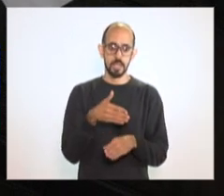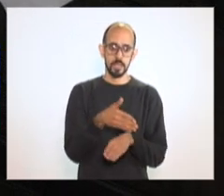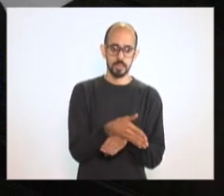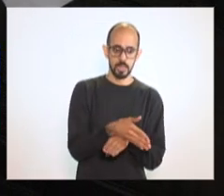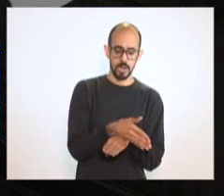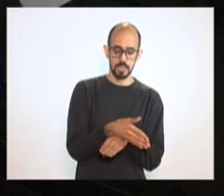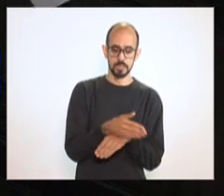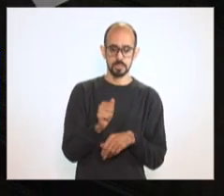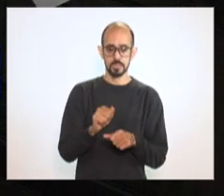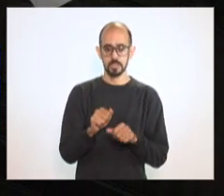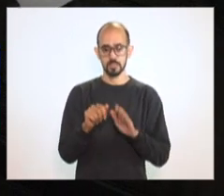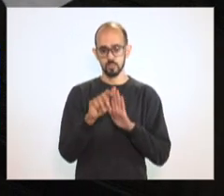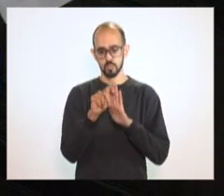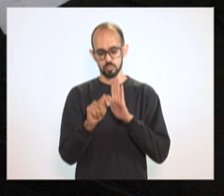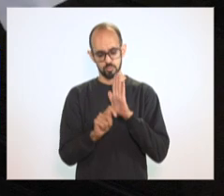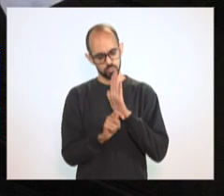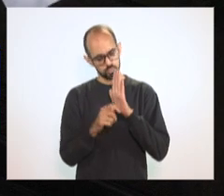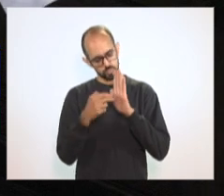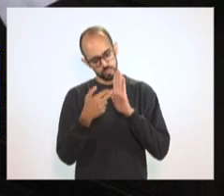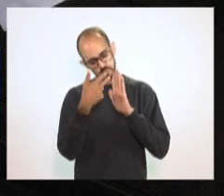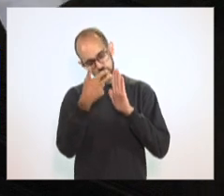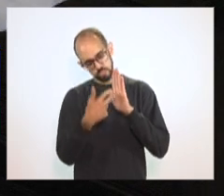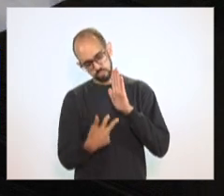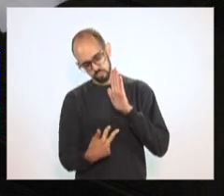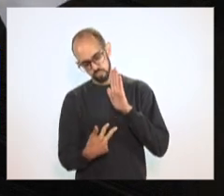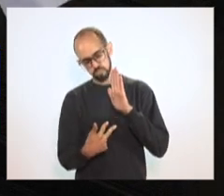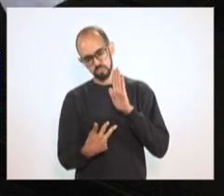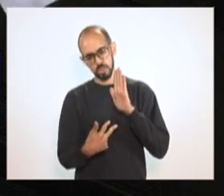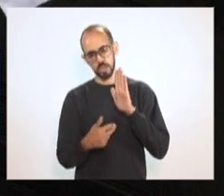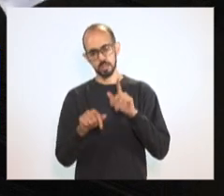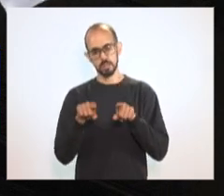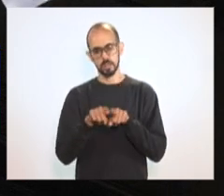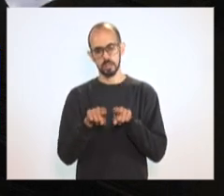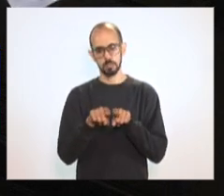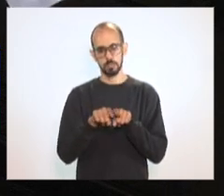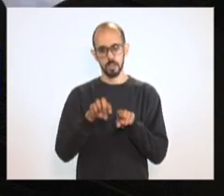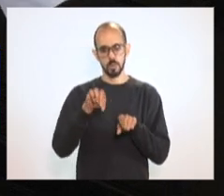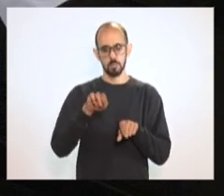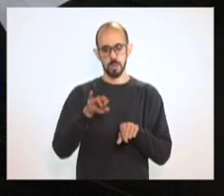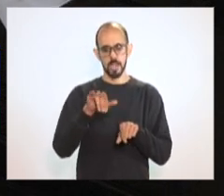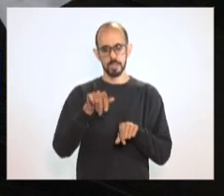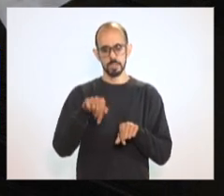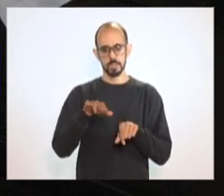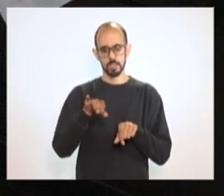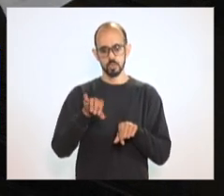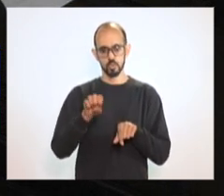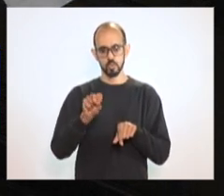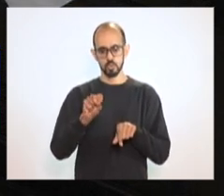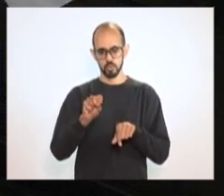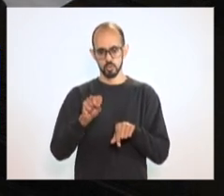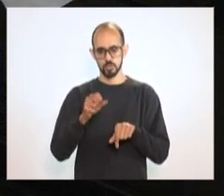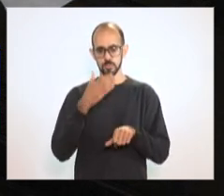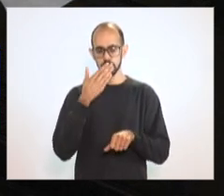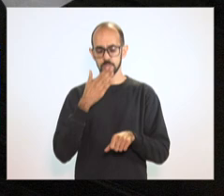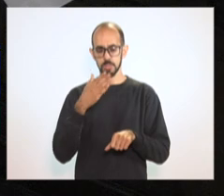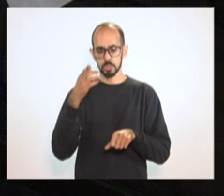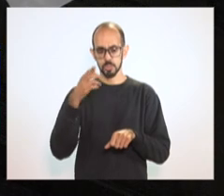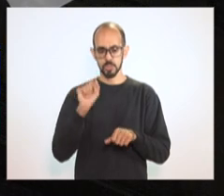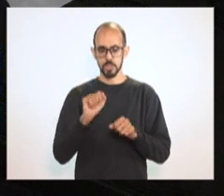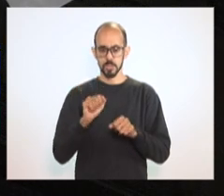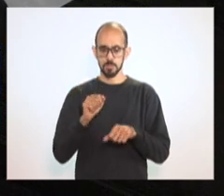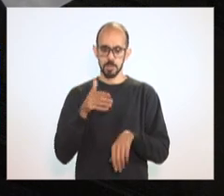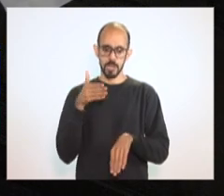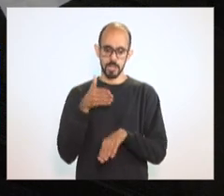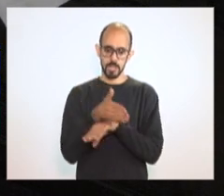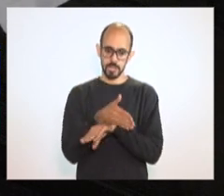pedir a atenção do Marquinhos por favor da mesa que solicitar para que possa entrar